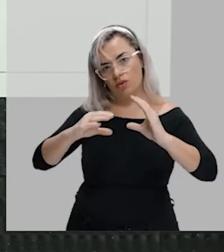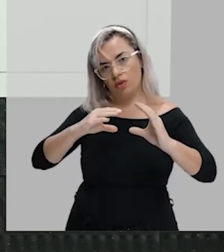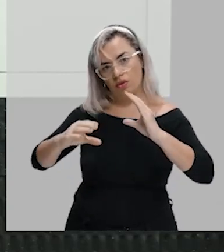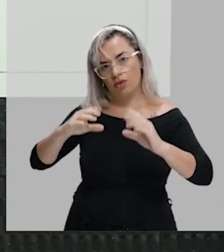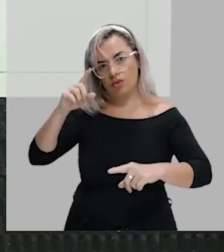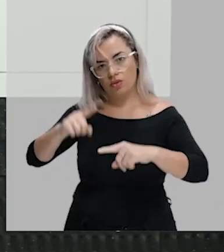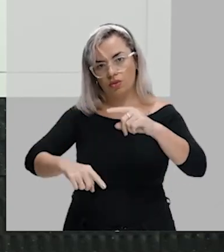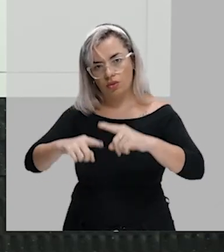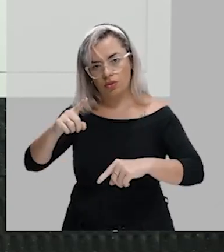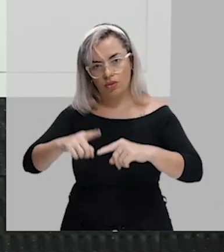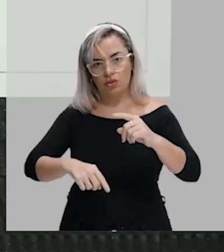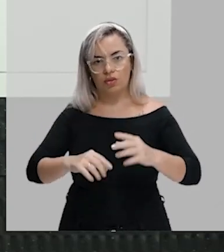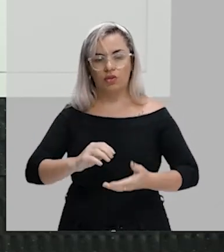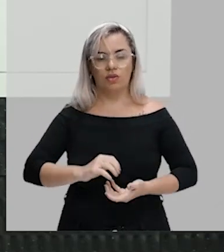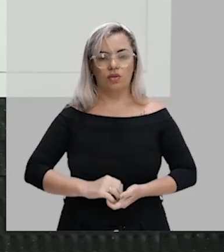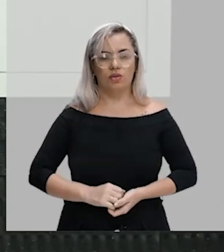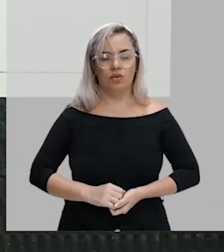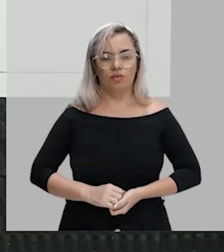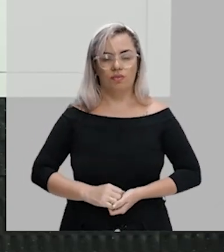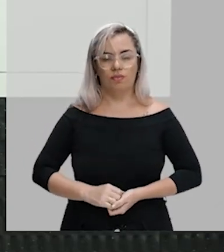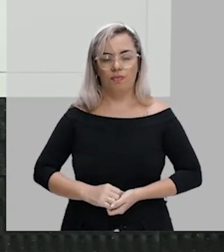Então,